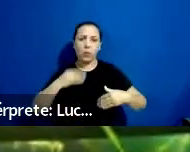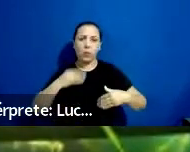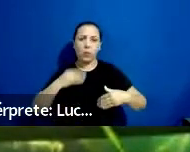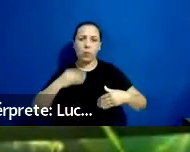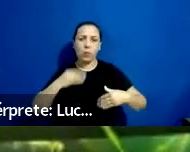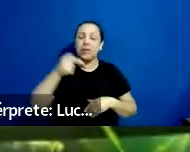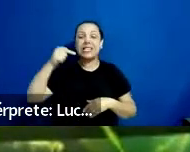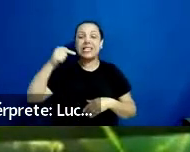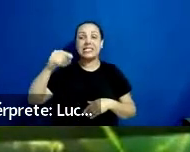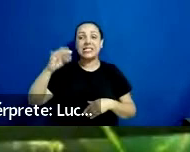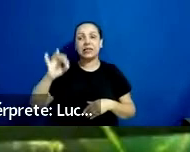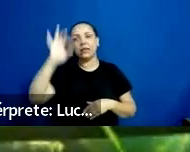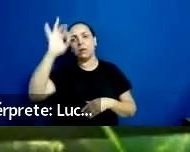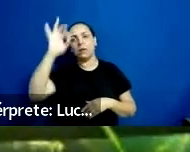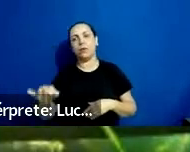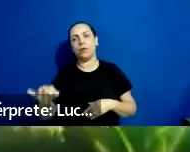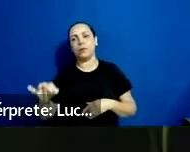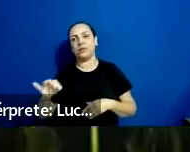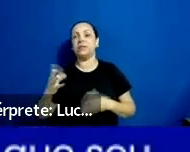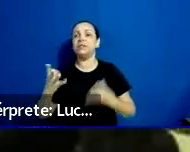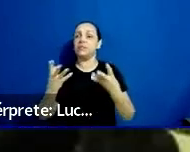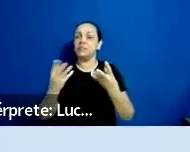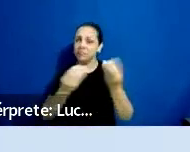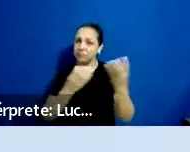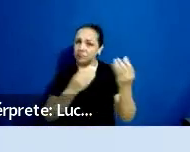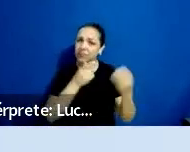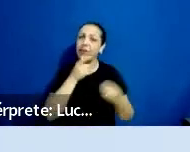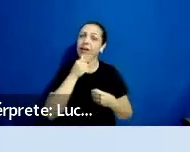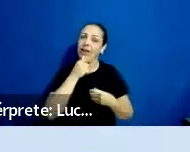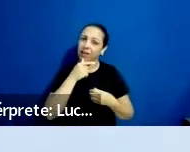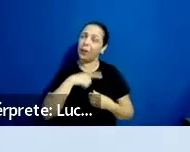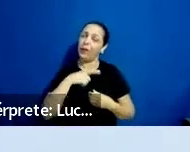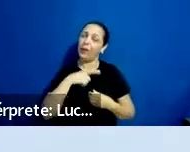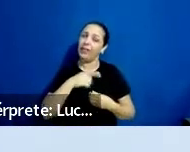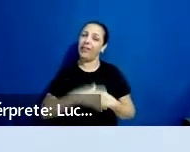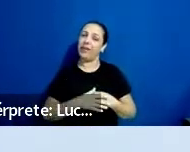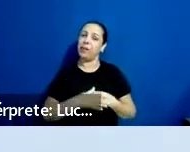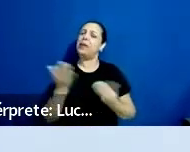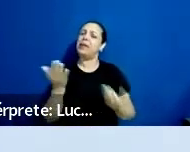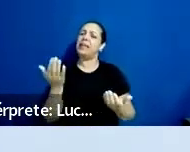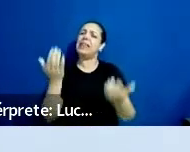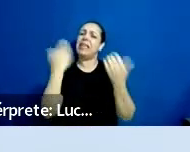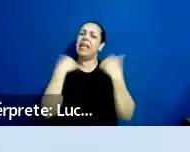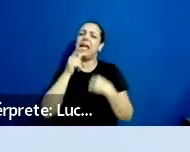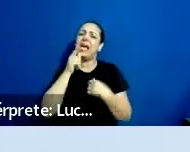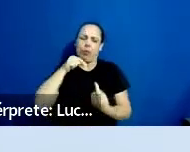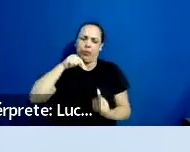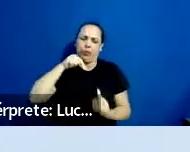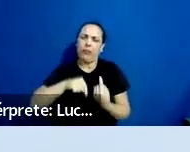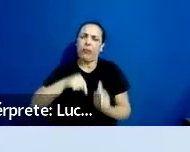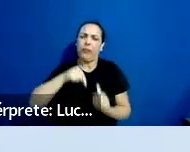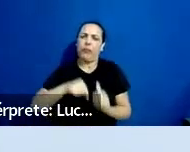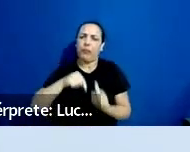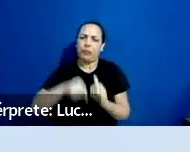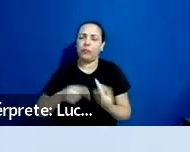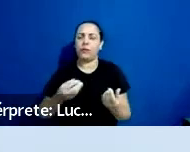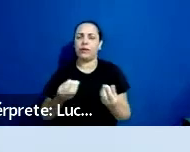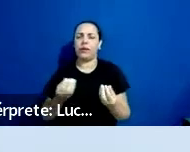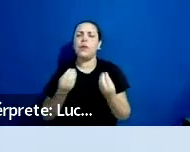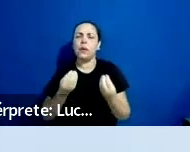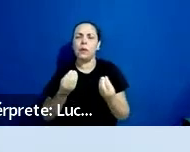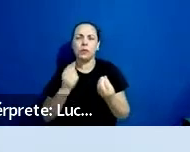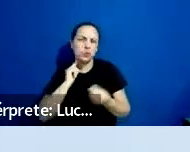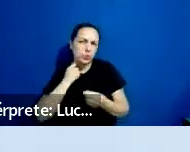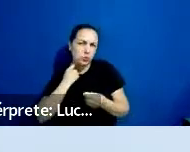está o nosso organismo? Então, eu vou falar um pouquinho para vocês sobre a reação química